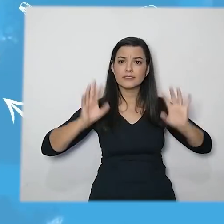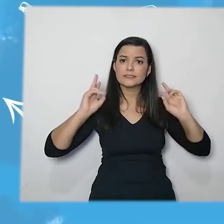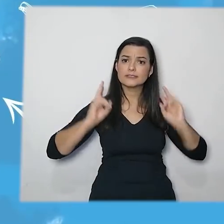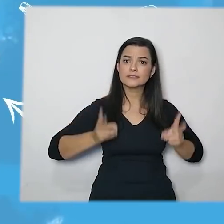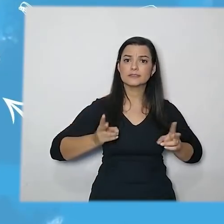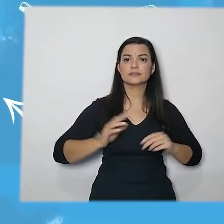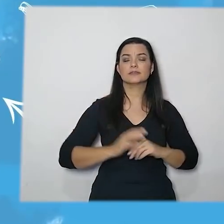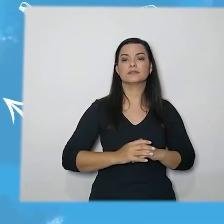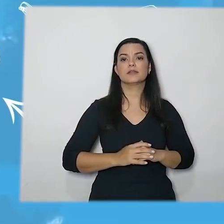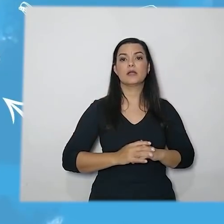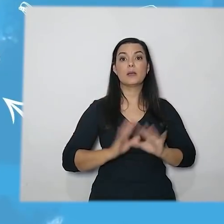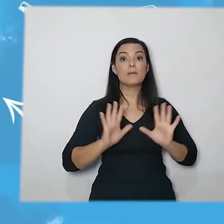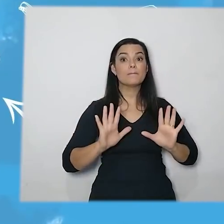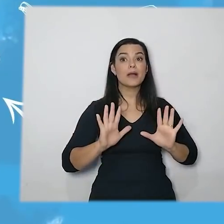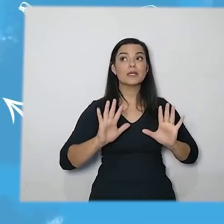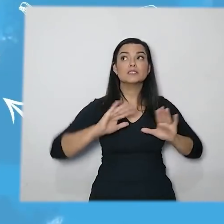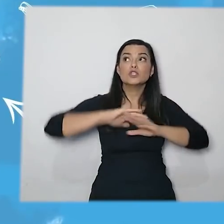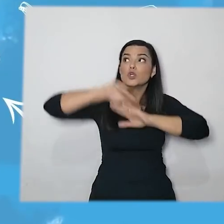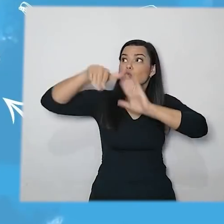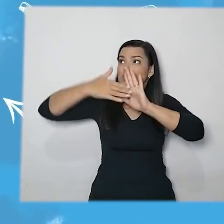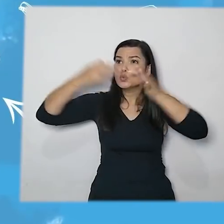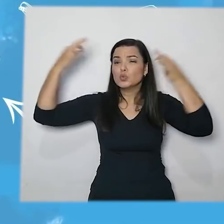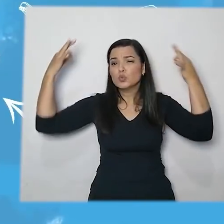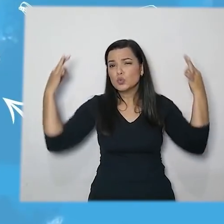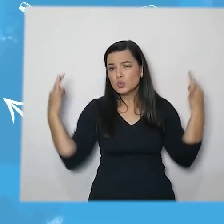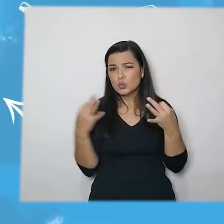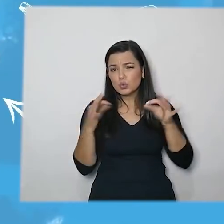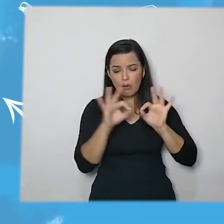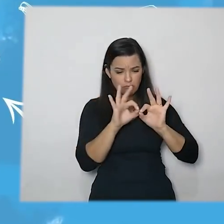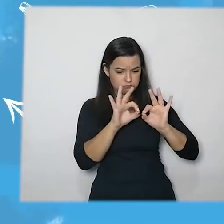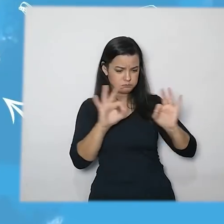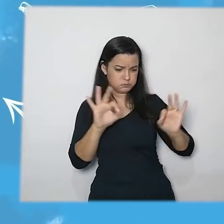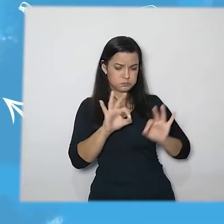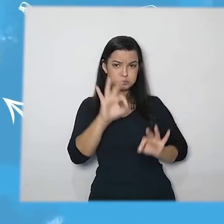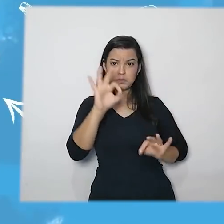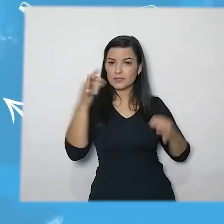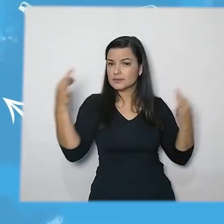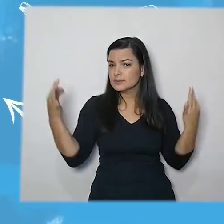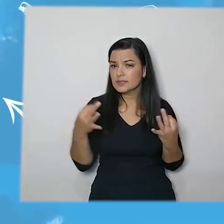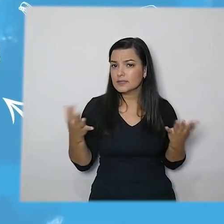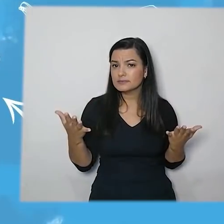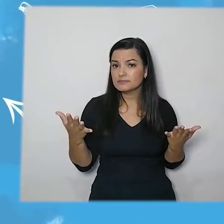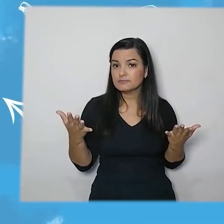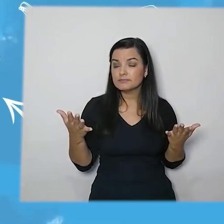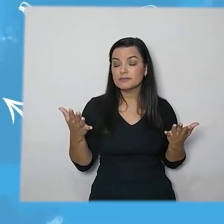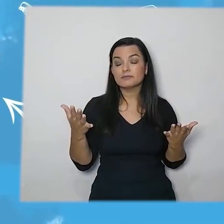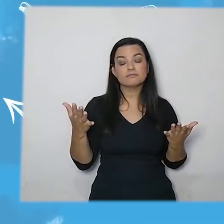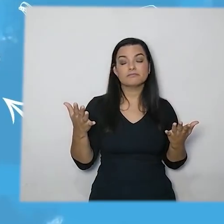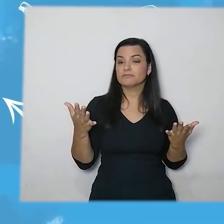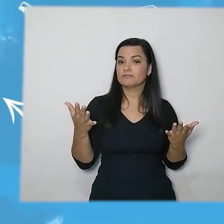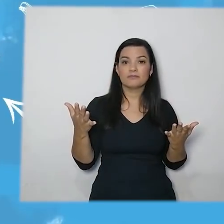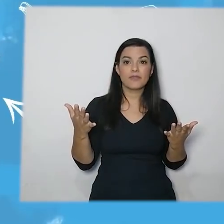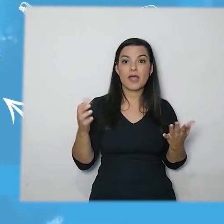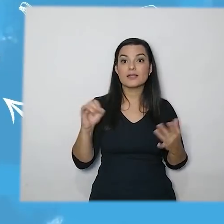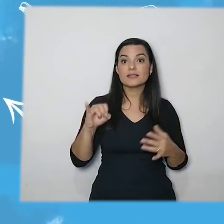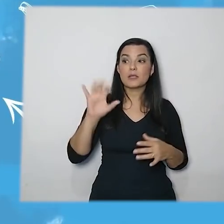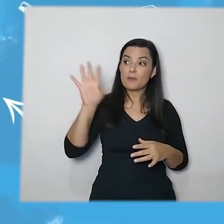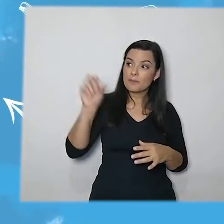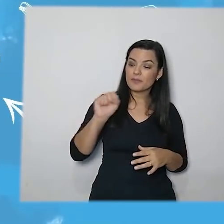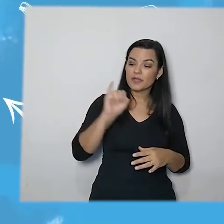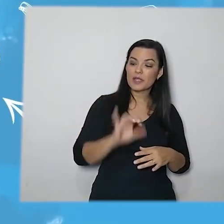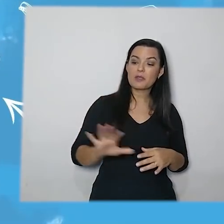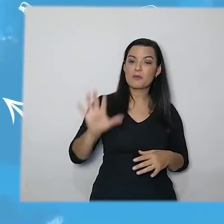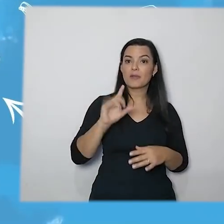nós temos à nossa volta é tão regular assim. Se nós pegarmos essas imagens